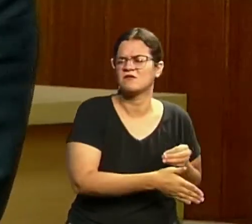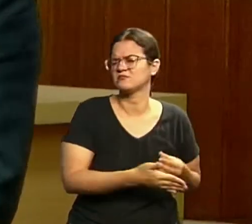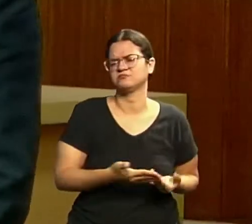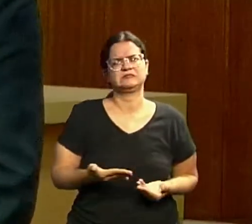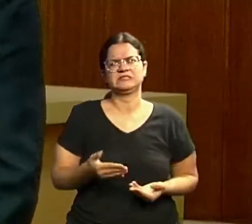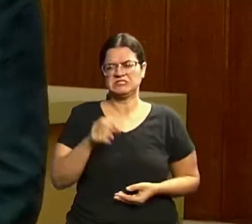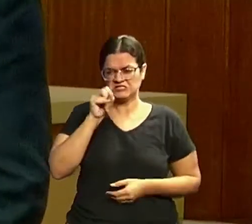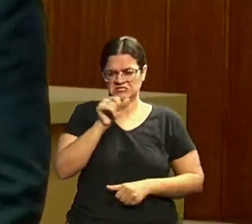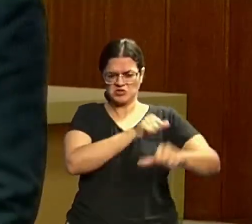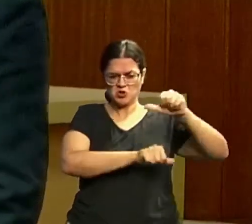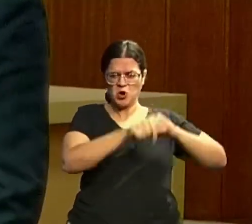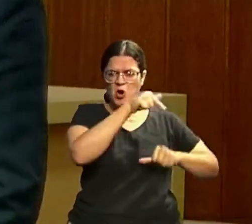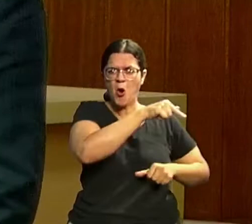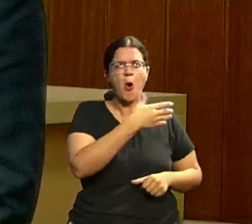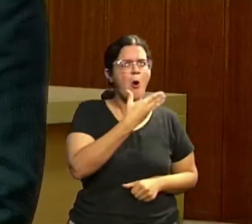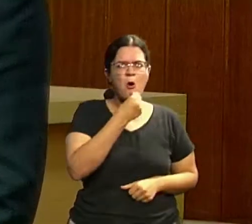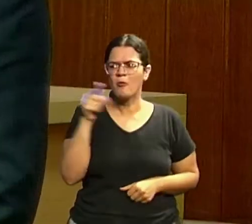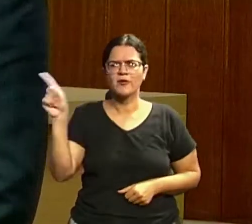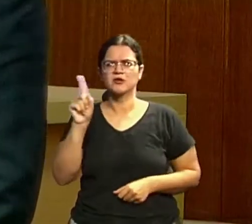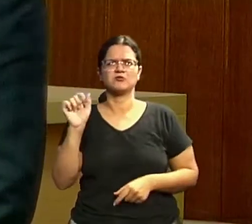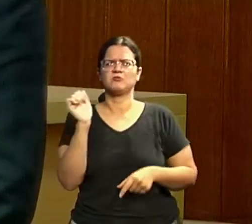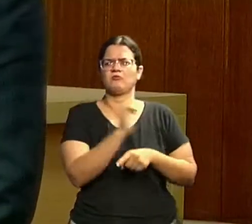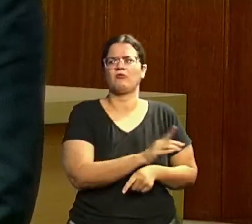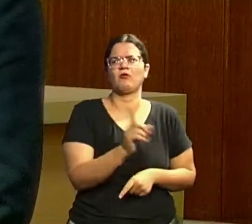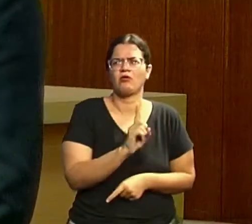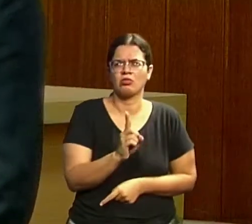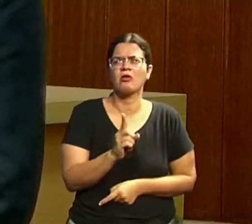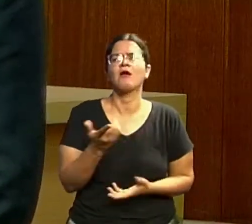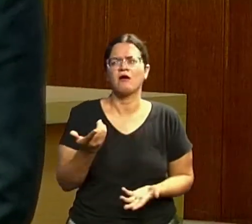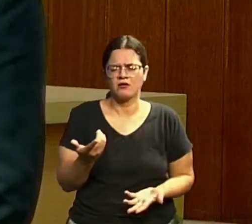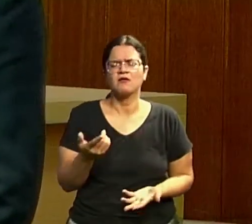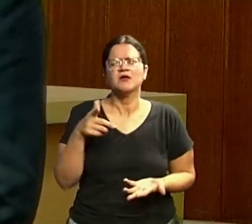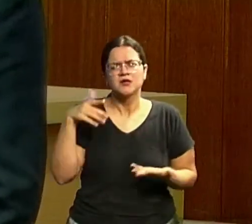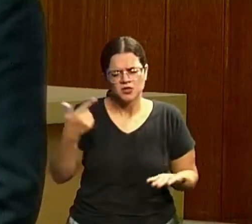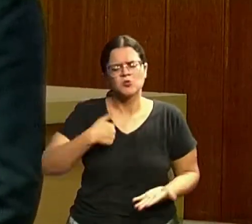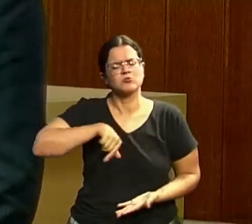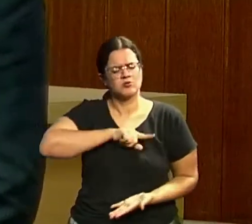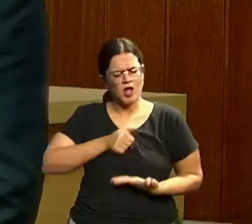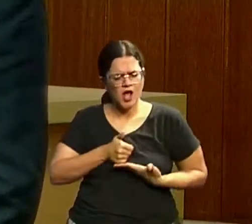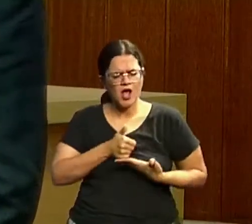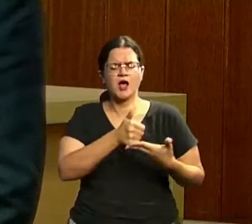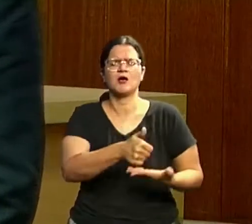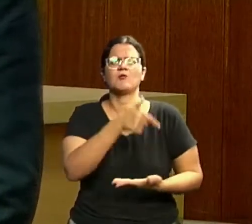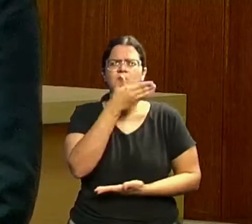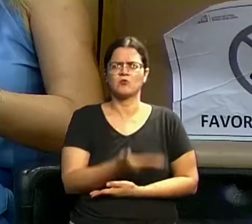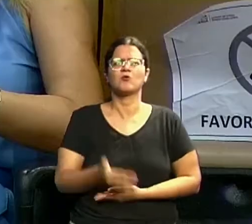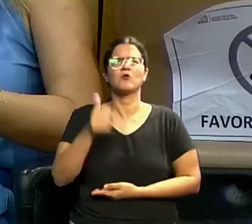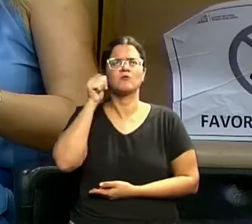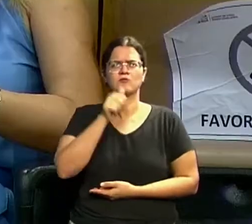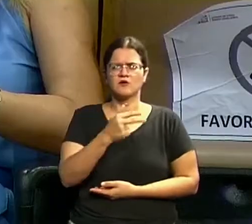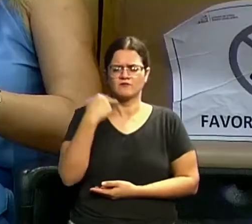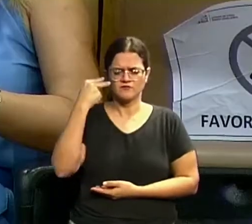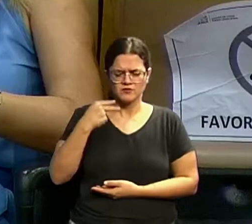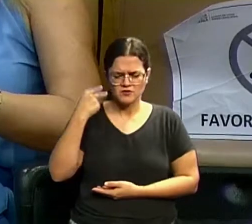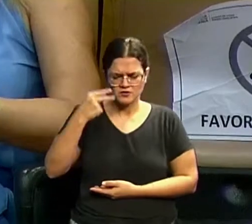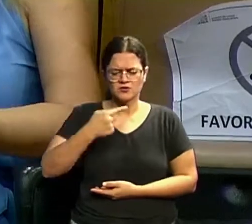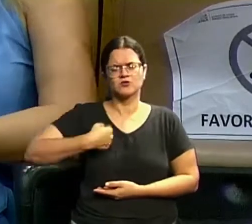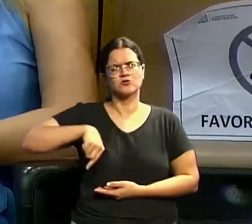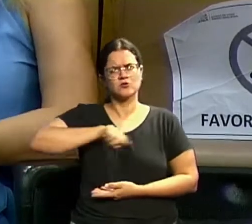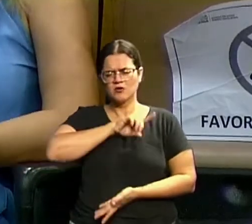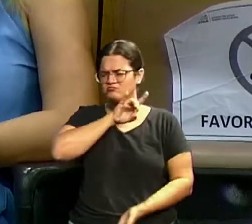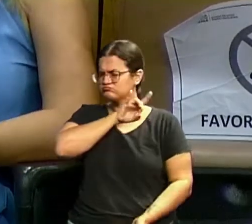homem, com certeza não teria tratado como foi. Então fica aqui o nosso apoio à vereadora, fica aqui a